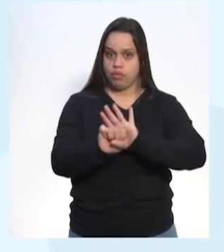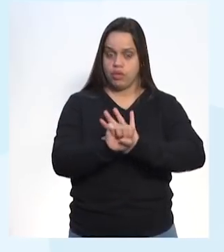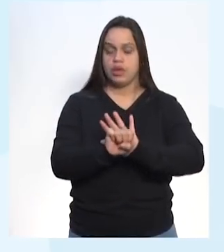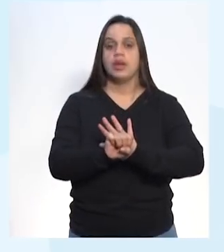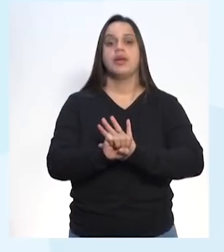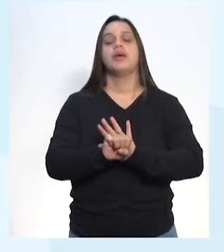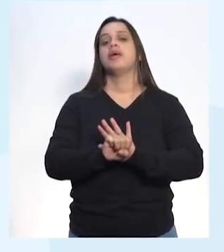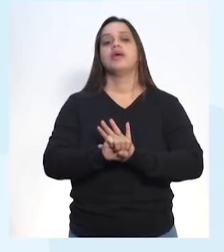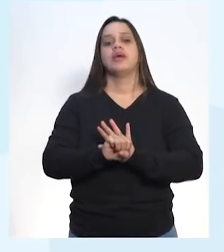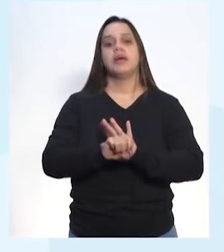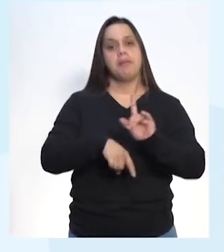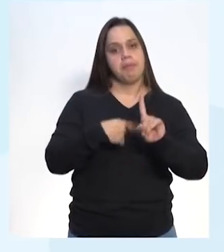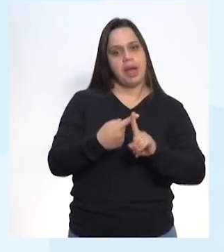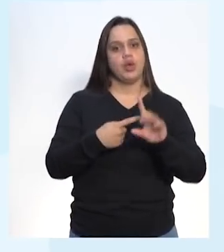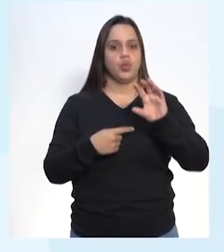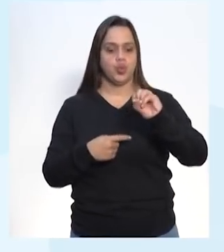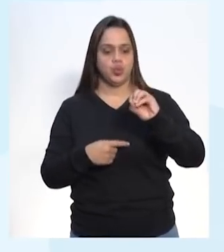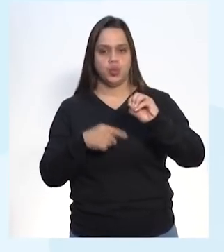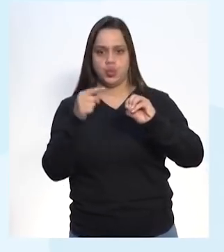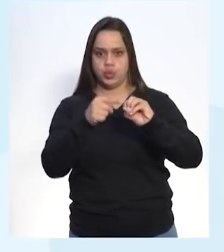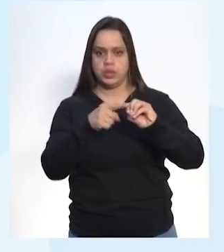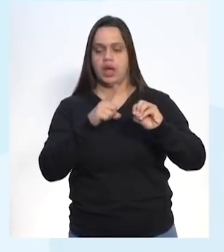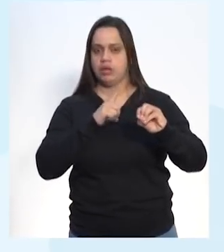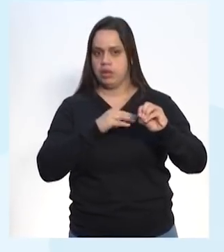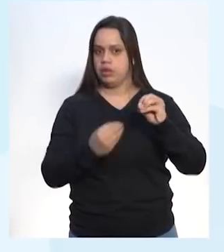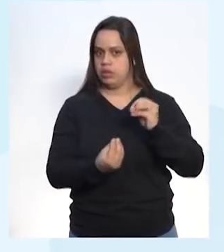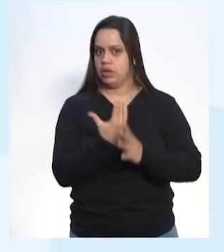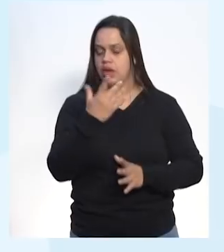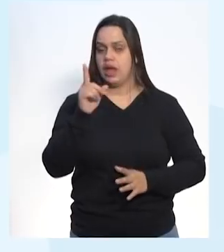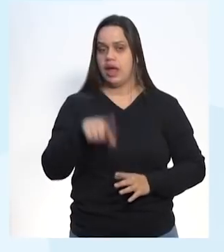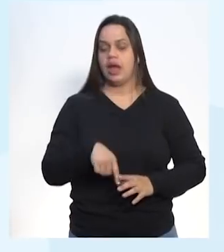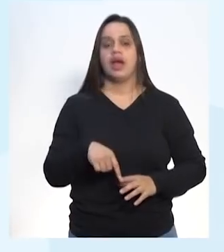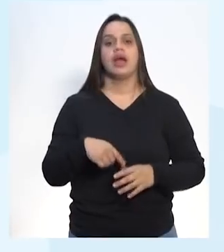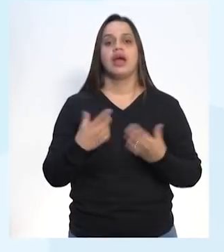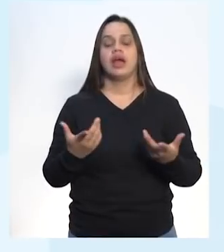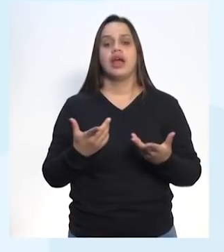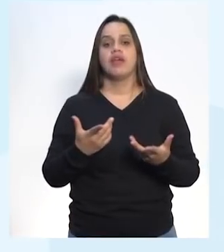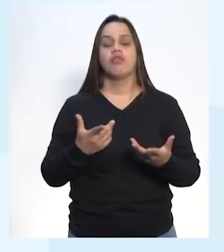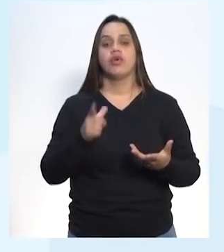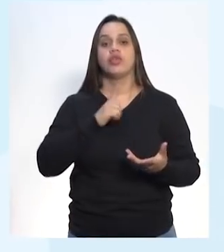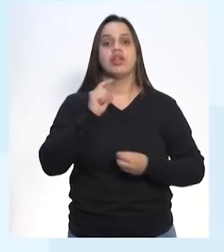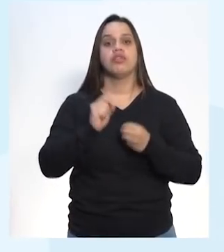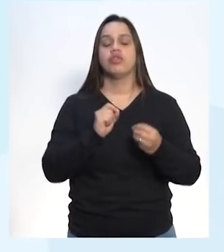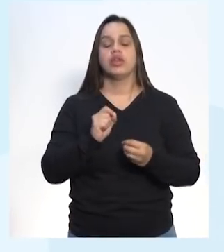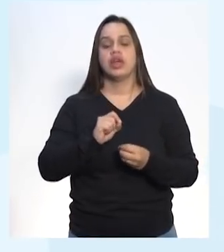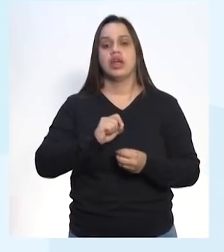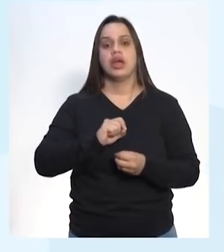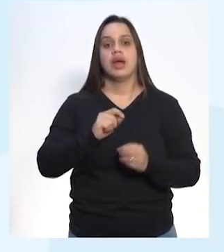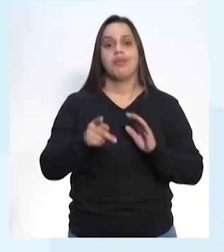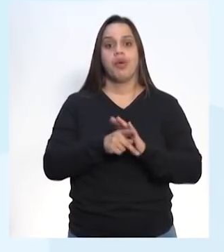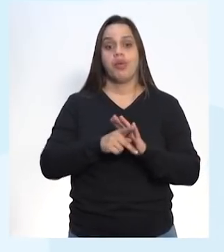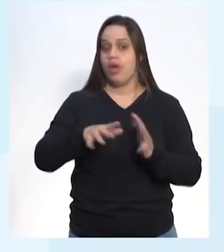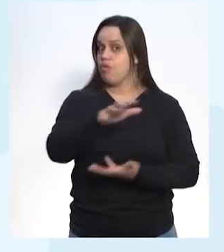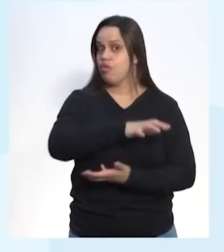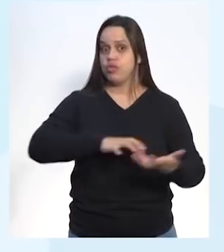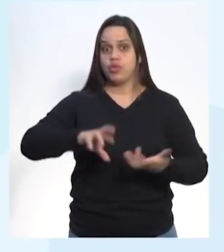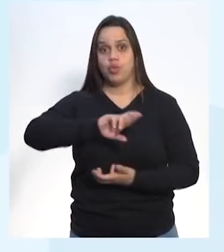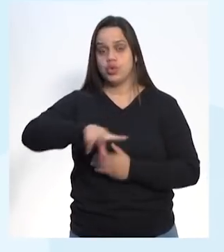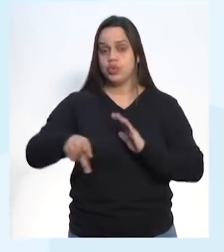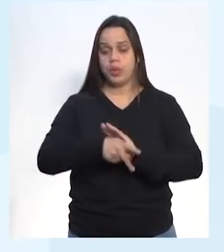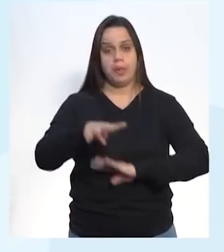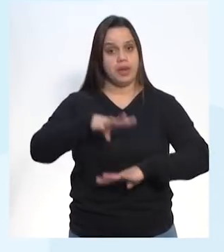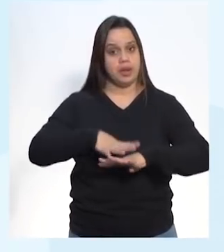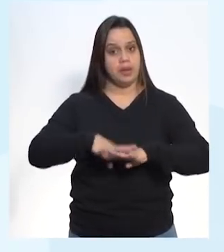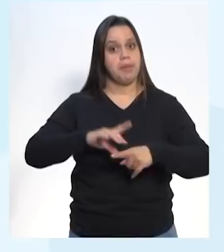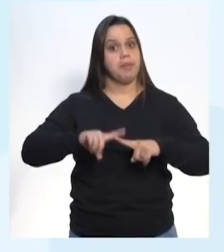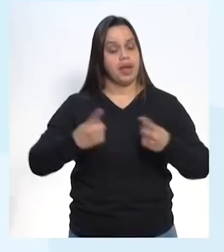zero tem uma característica aí para o surgimento, foi a revolução não somente para a matemática, mas